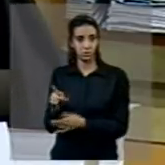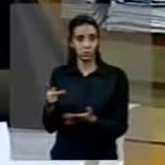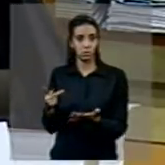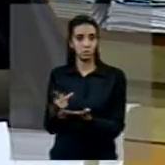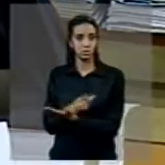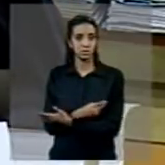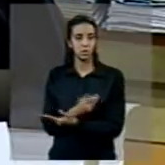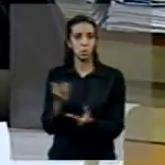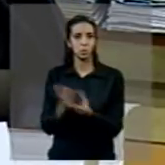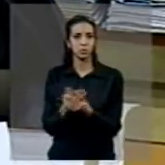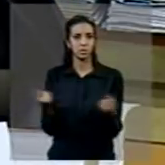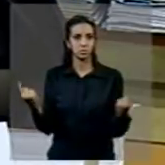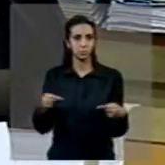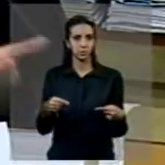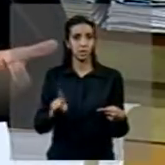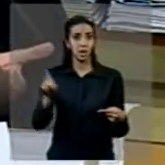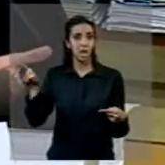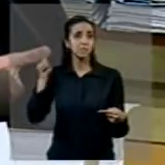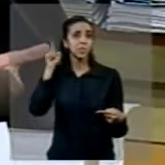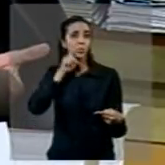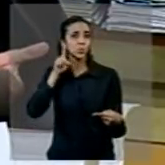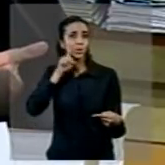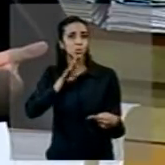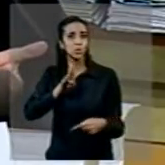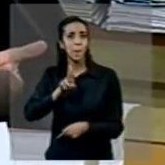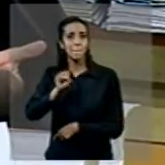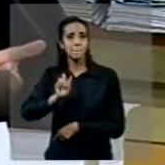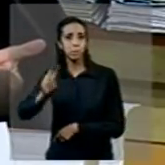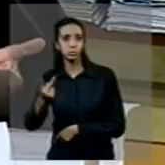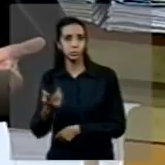versus Bush nos Estados Unidos,